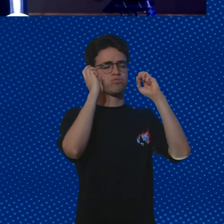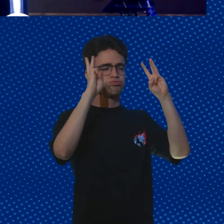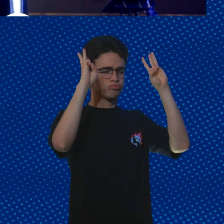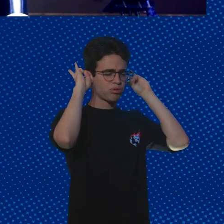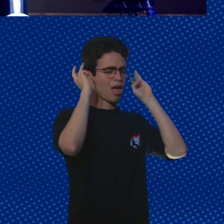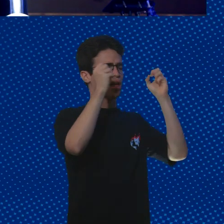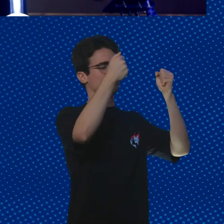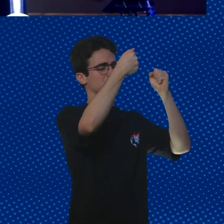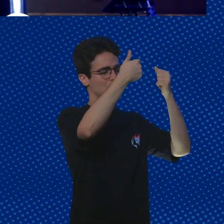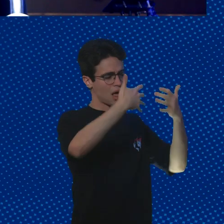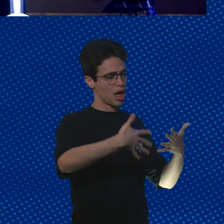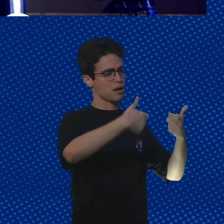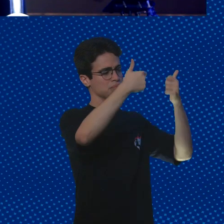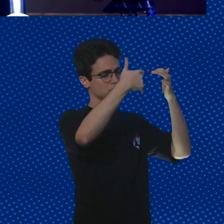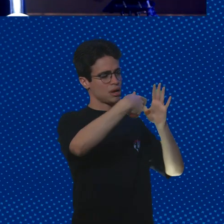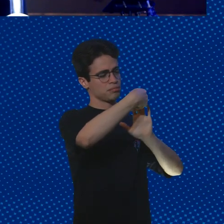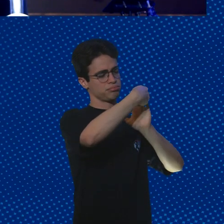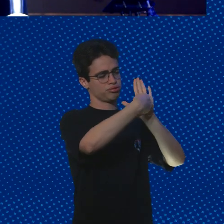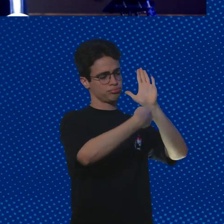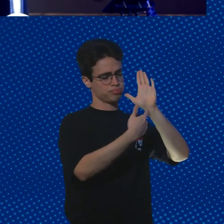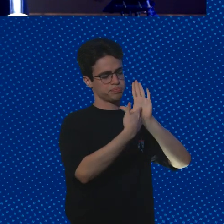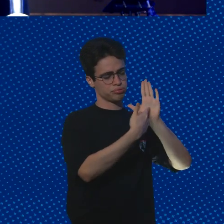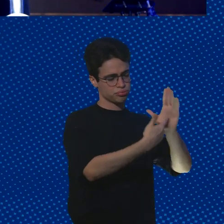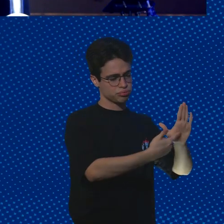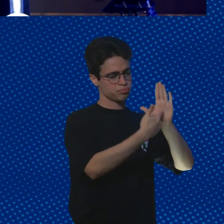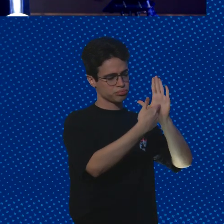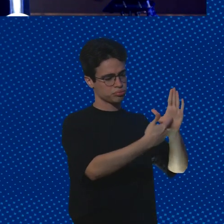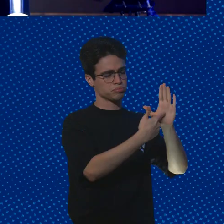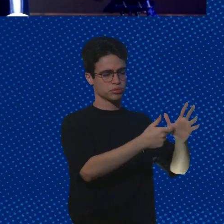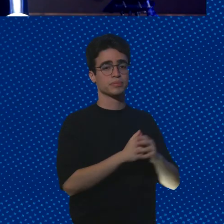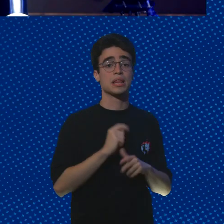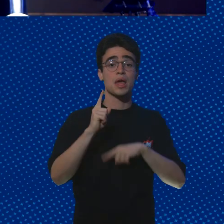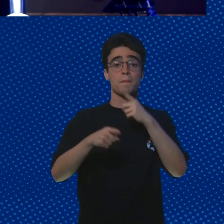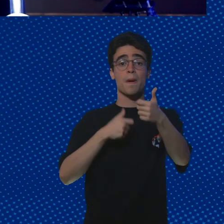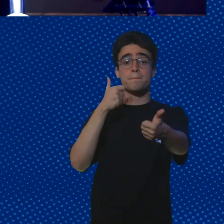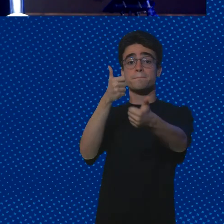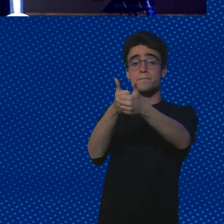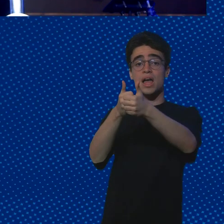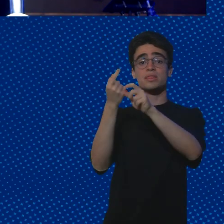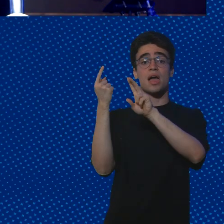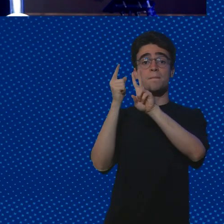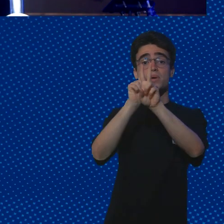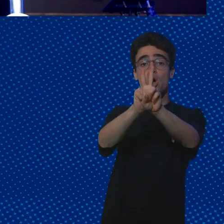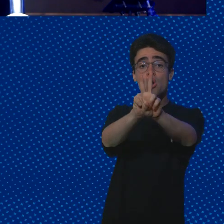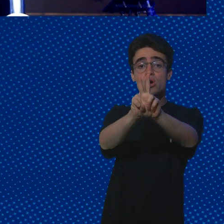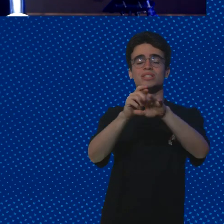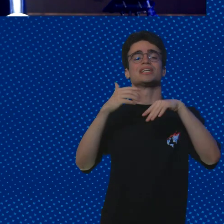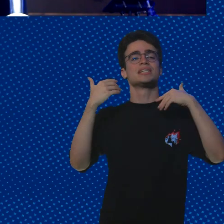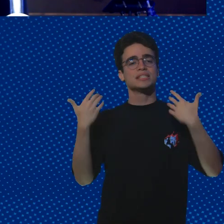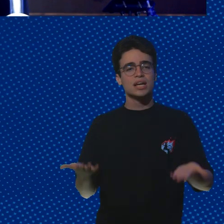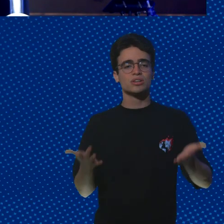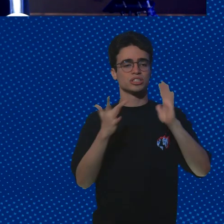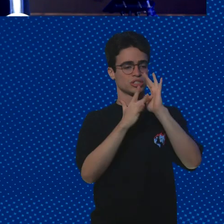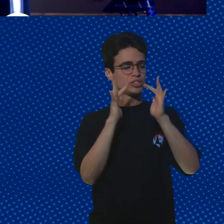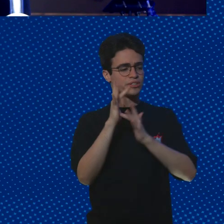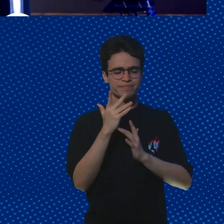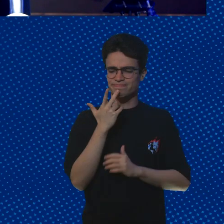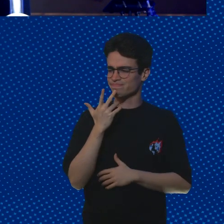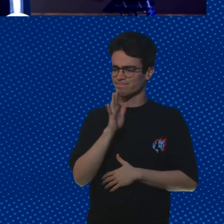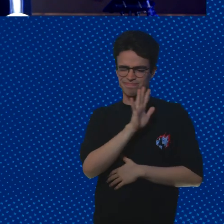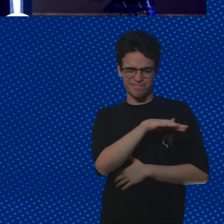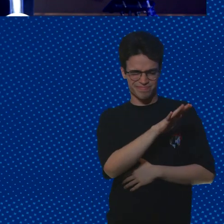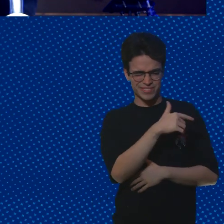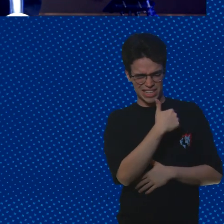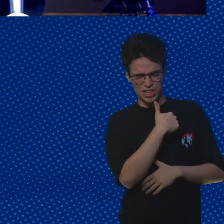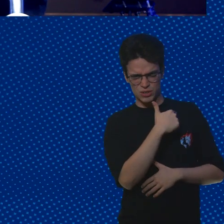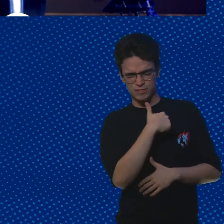que as Escrituras diziam a respeito dele. Aproximando-se de Emaús, do destino deles, Jesus fez como quem seguiria a viagem.